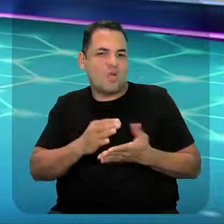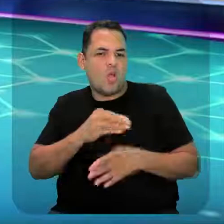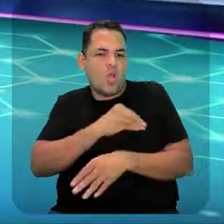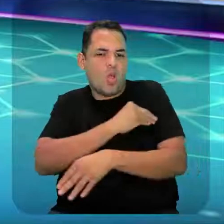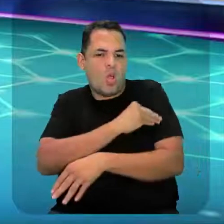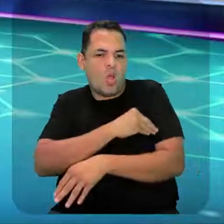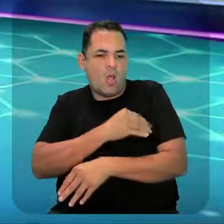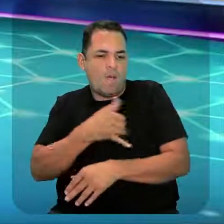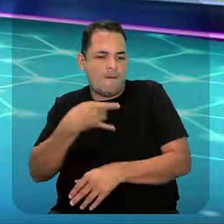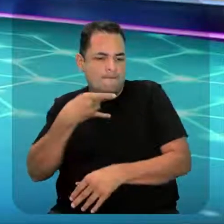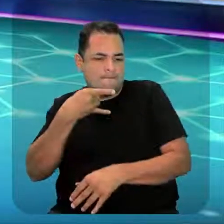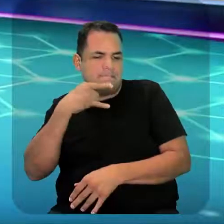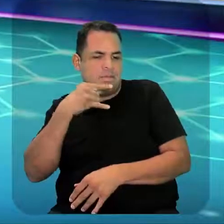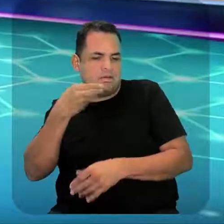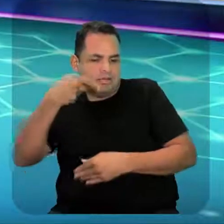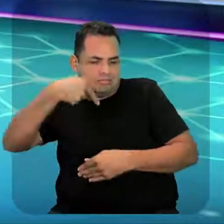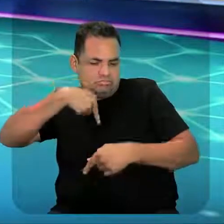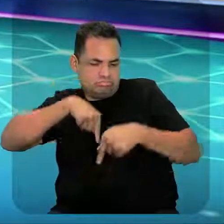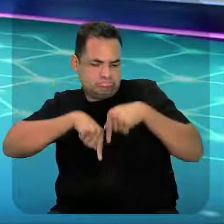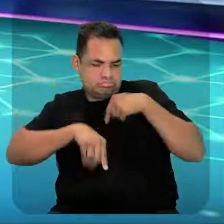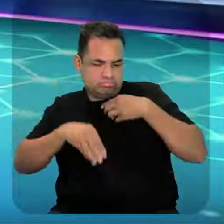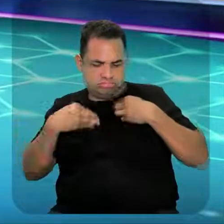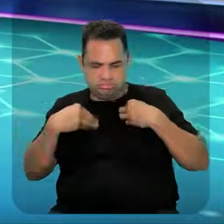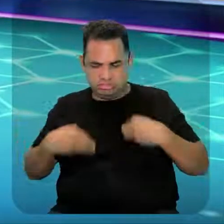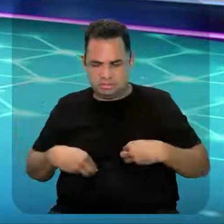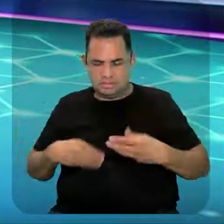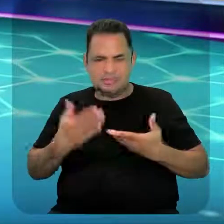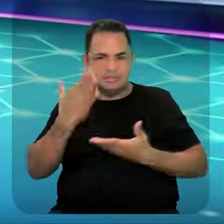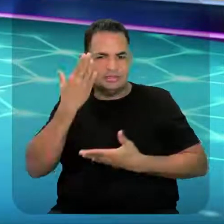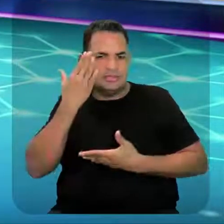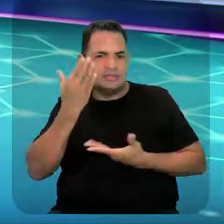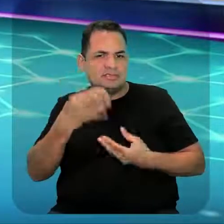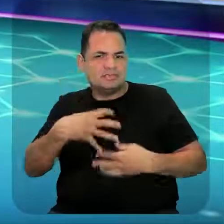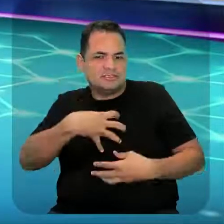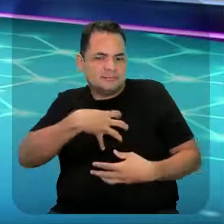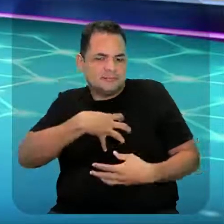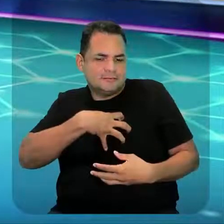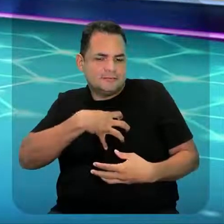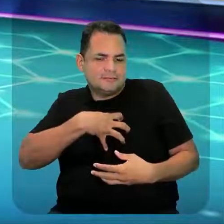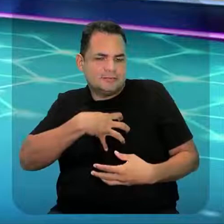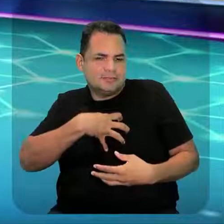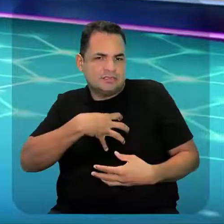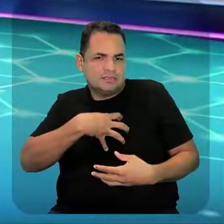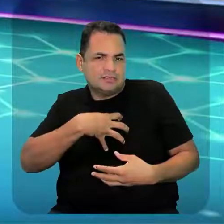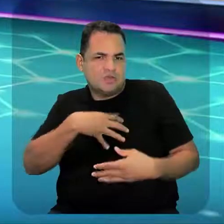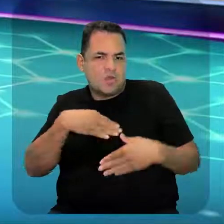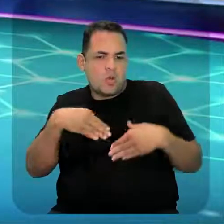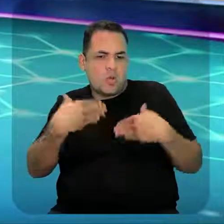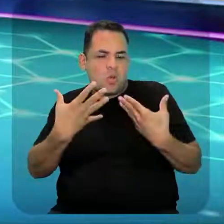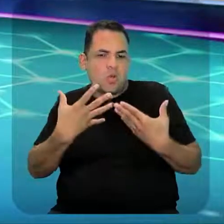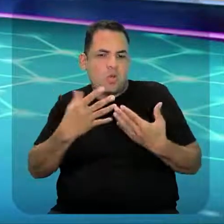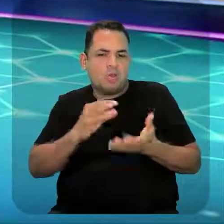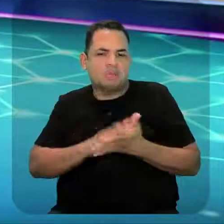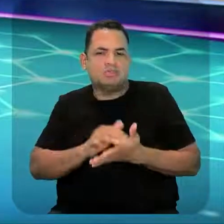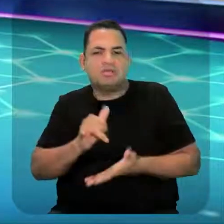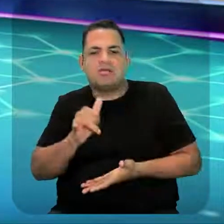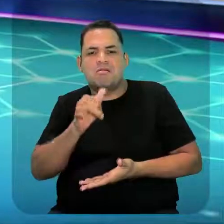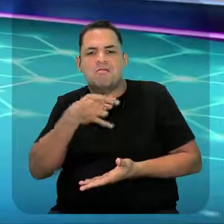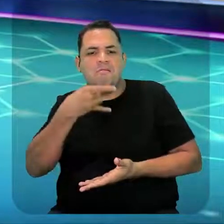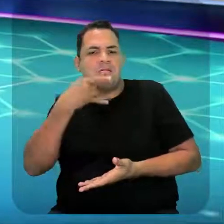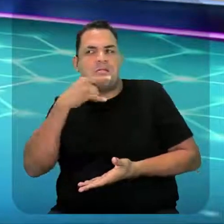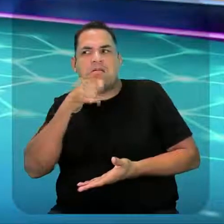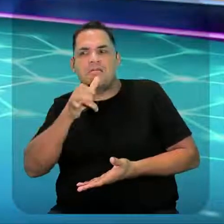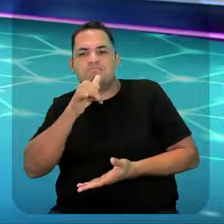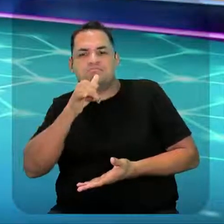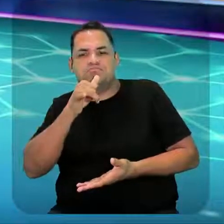interagir dentro do nosso organismo, trazendo essa sensação. Tanto que tem algumas pessoas que falam, Quando eu bebo, eu dirijo melhor.